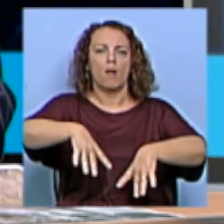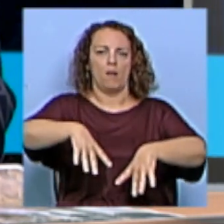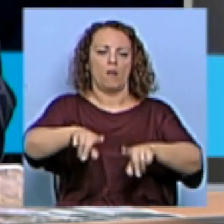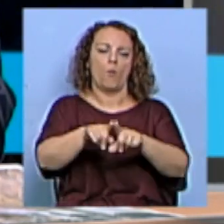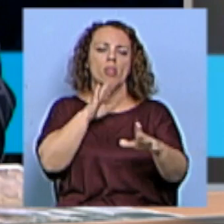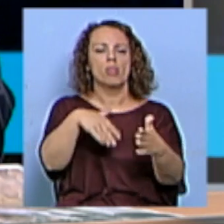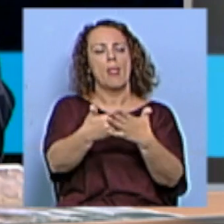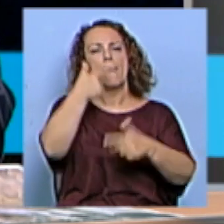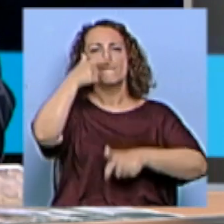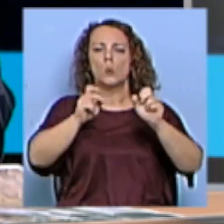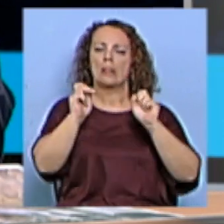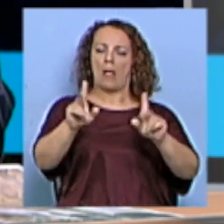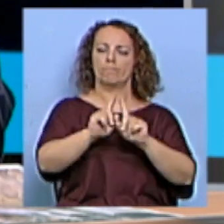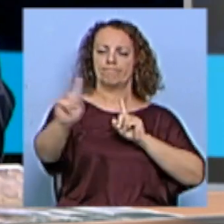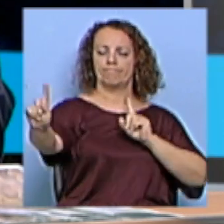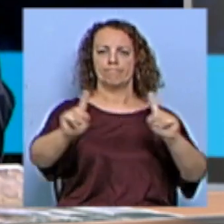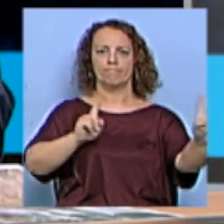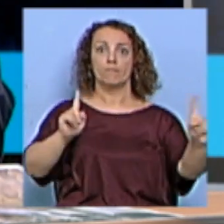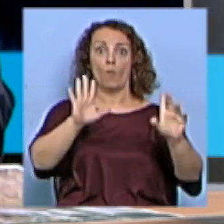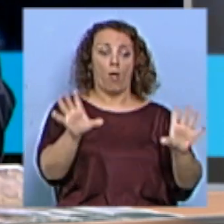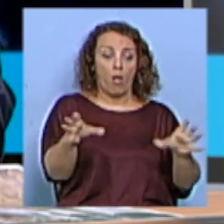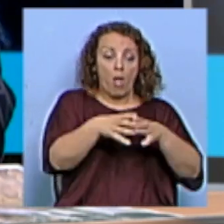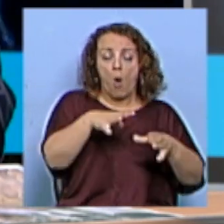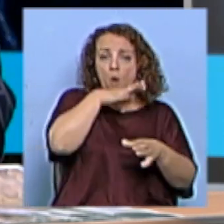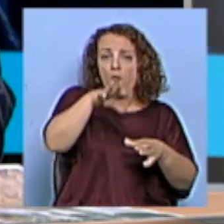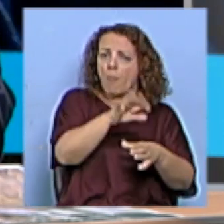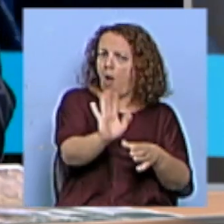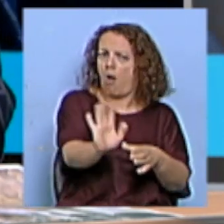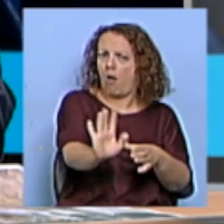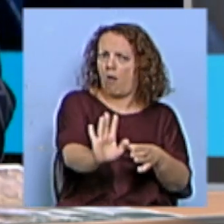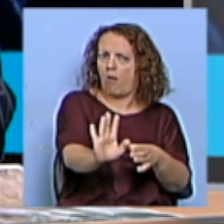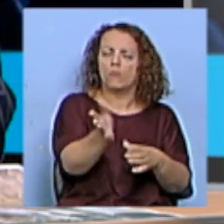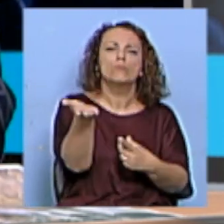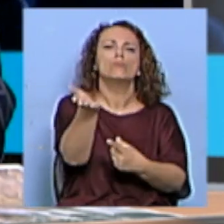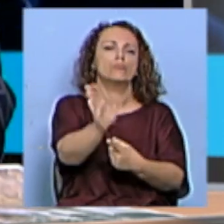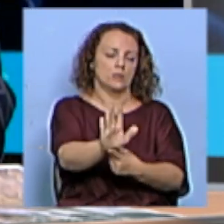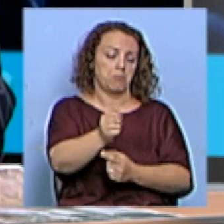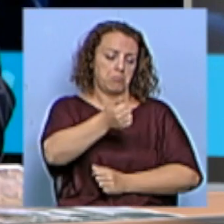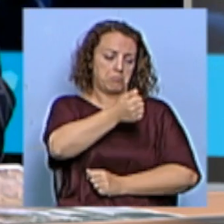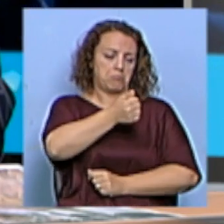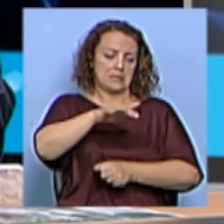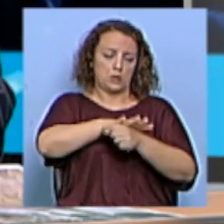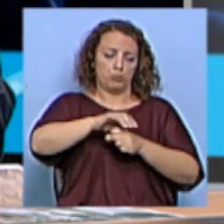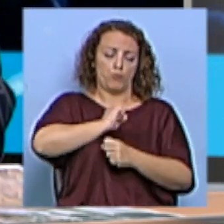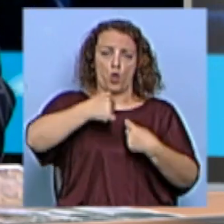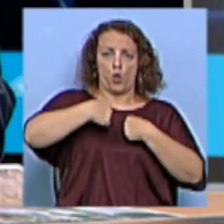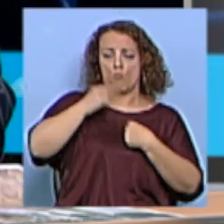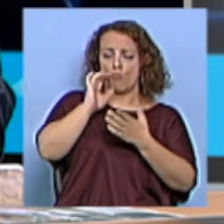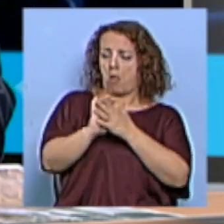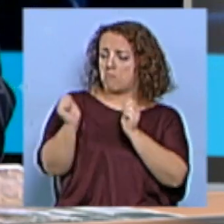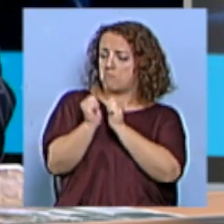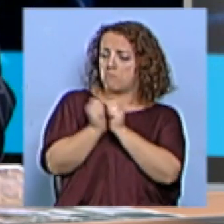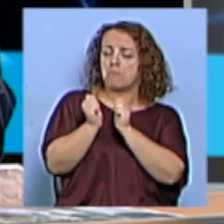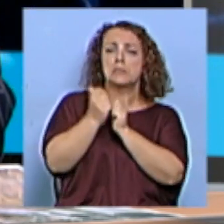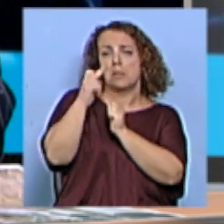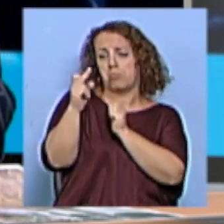pessoas. Não, naturalmente, em termos das famílias. Por exemplo, no meu caso, a minha mulher e eu estamos sempre juntos, portanto